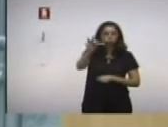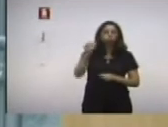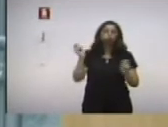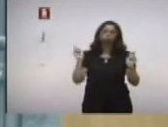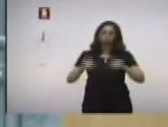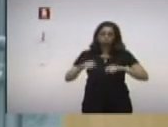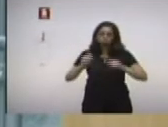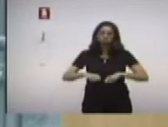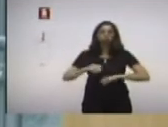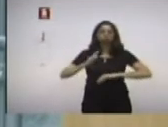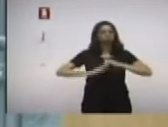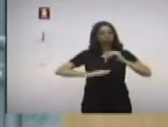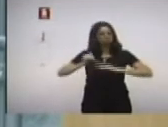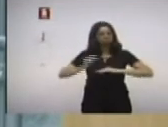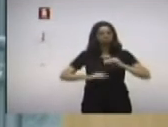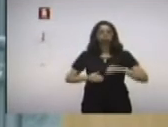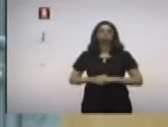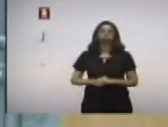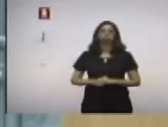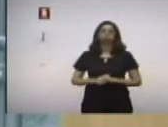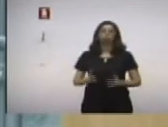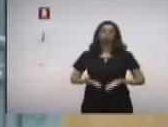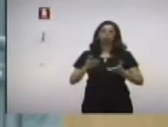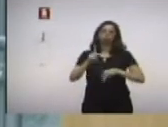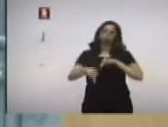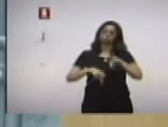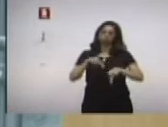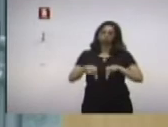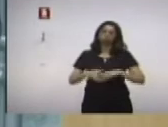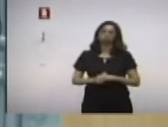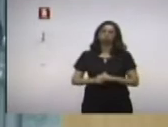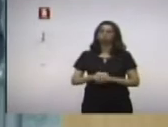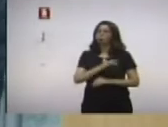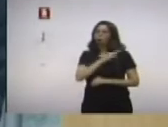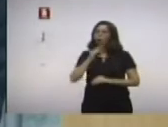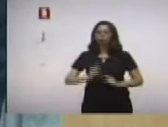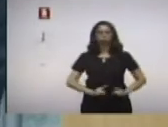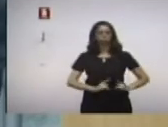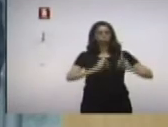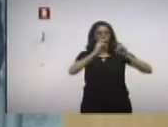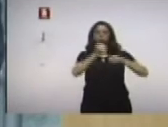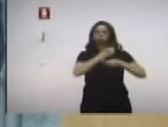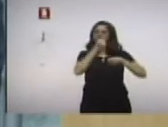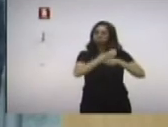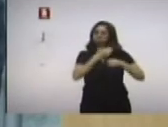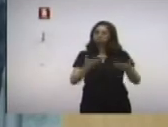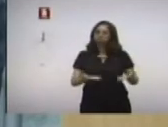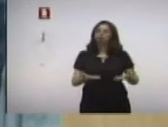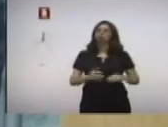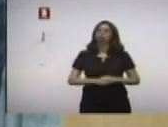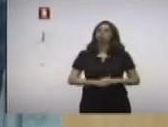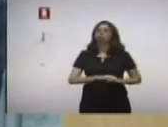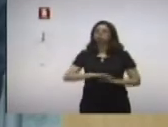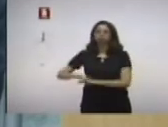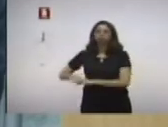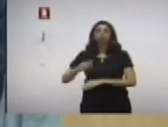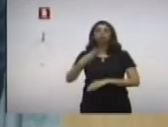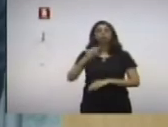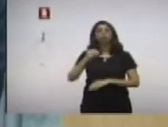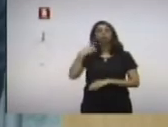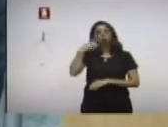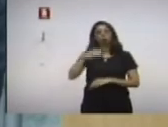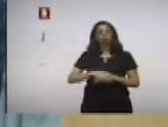entendeu então tem uma baita sabe a partir de infraestrutura consegui umas 30 horas das enfermagem né